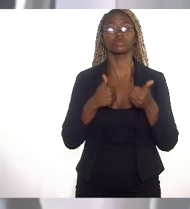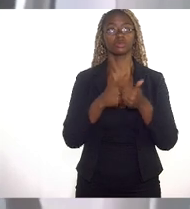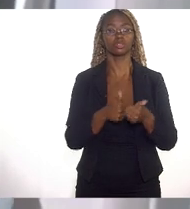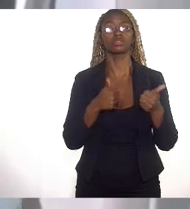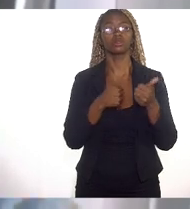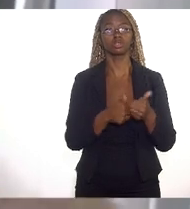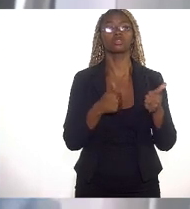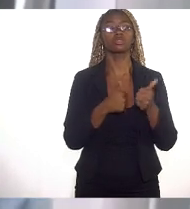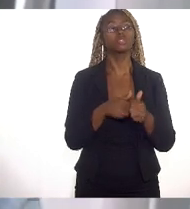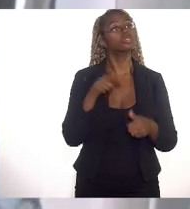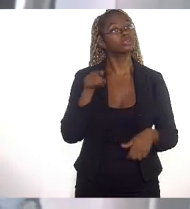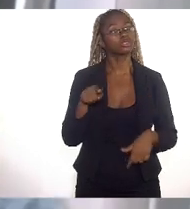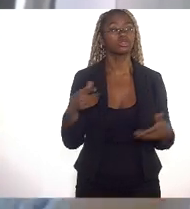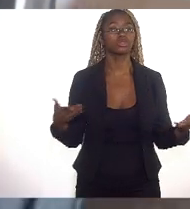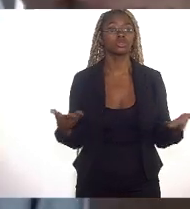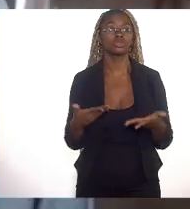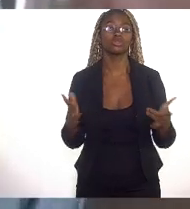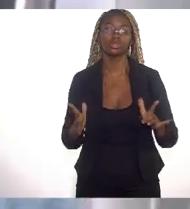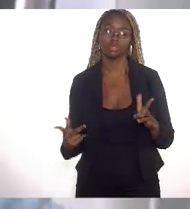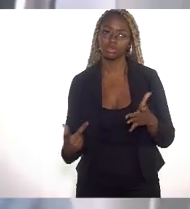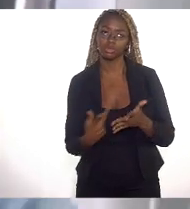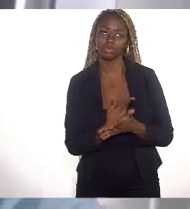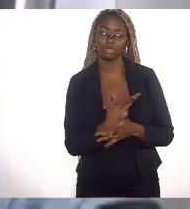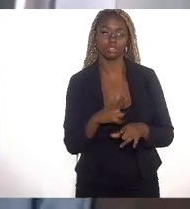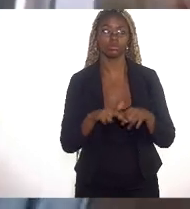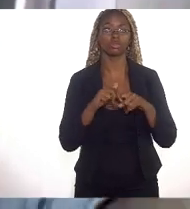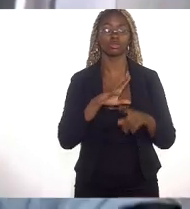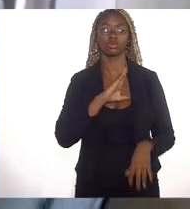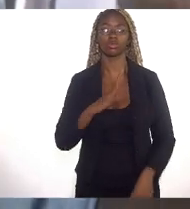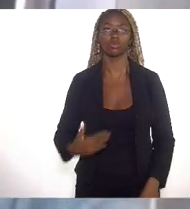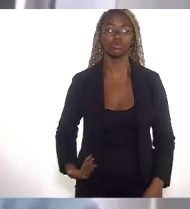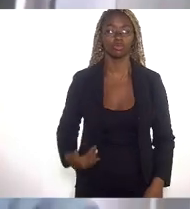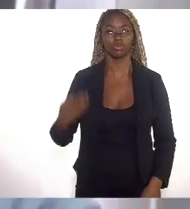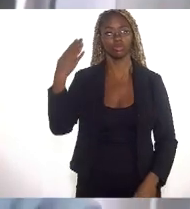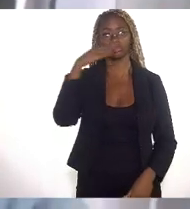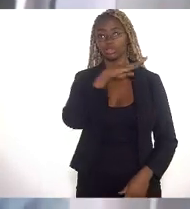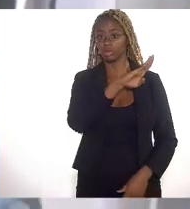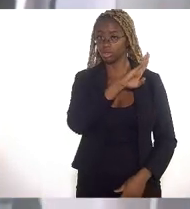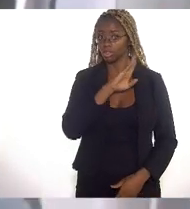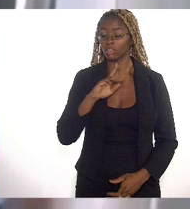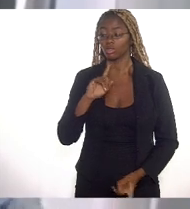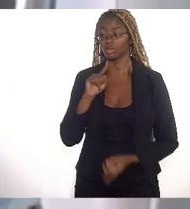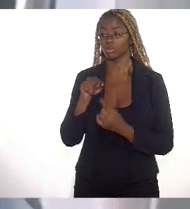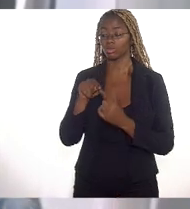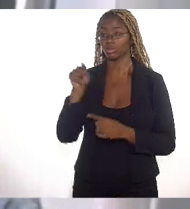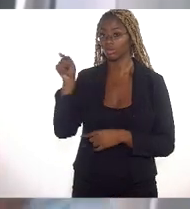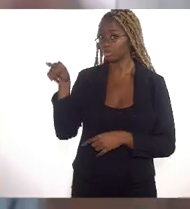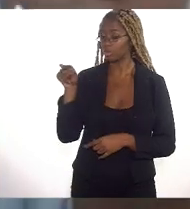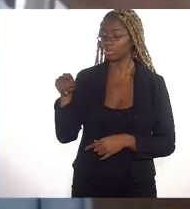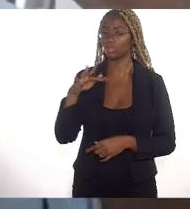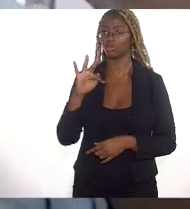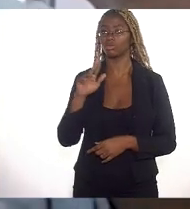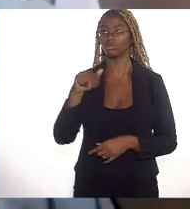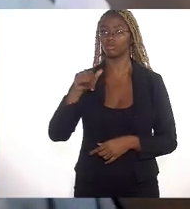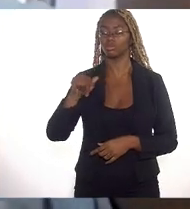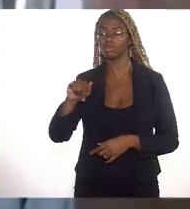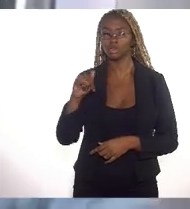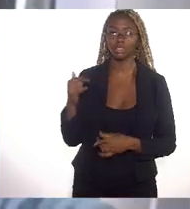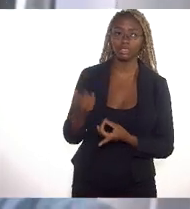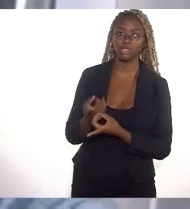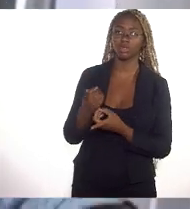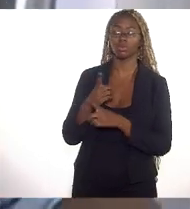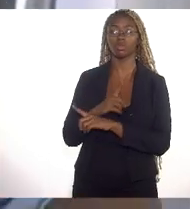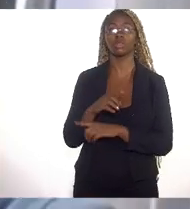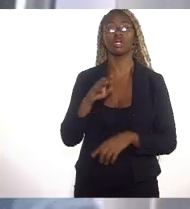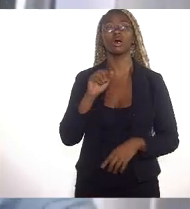contra essa perseguição que se faz hoje por parte do governo Bolsonaro através da FUNAI, e é um paradoxo, contra a